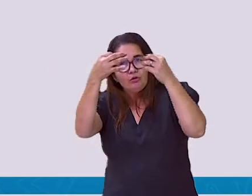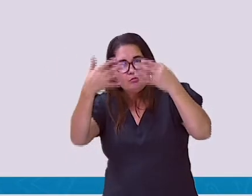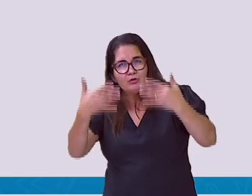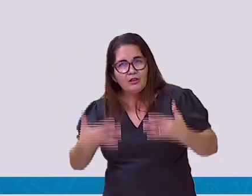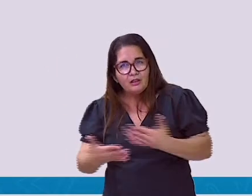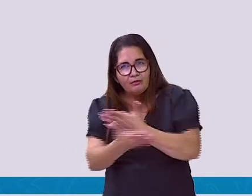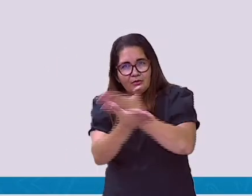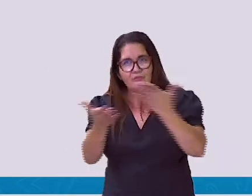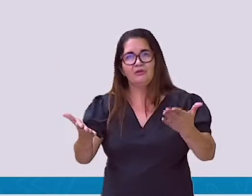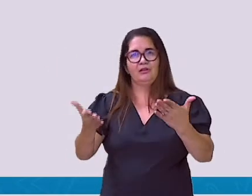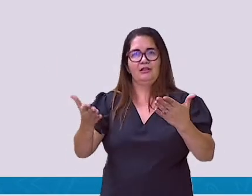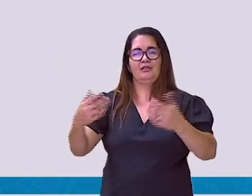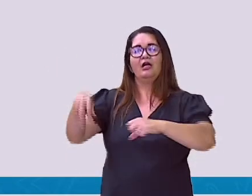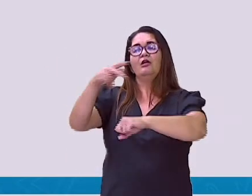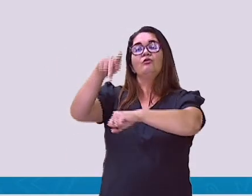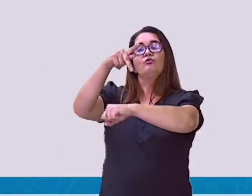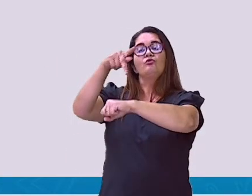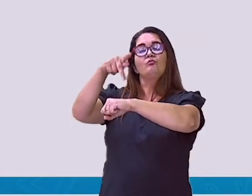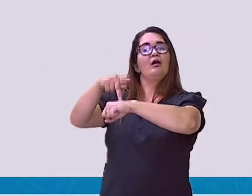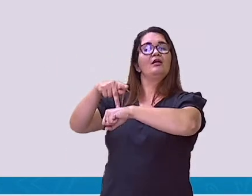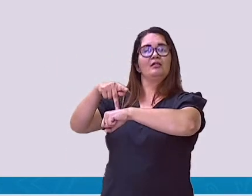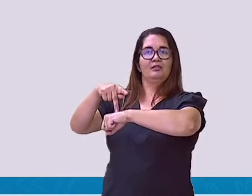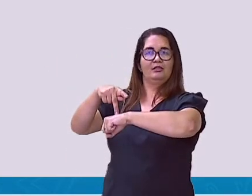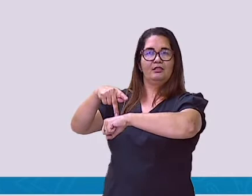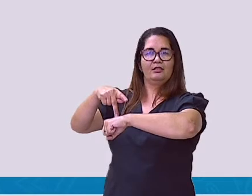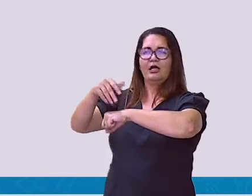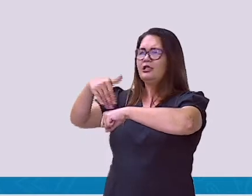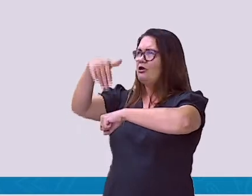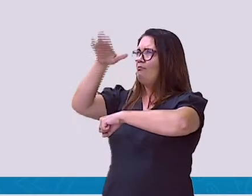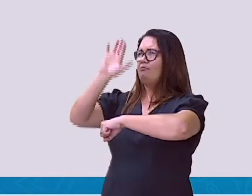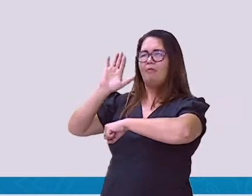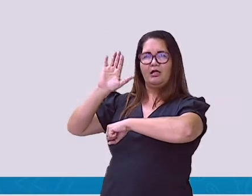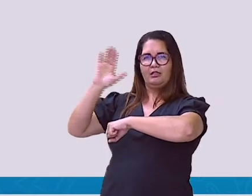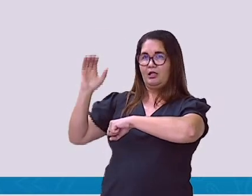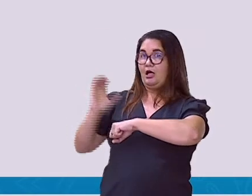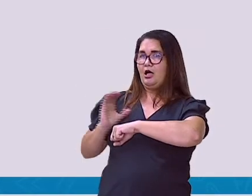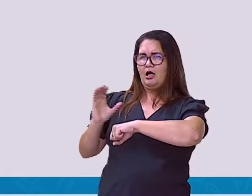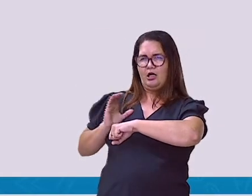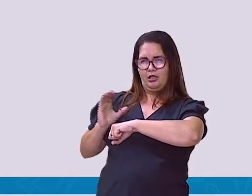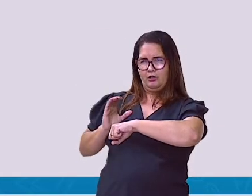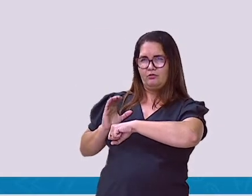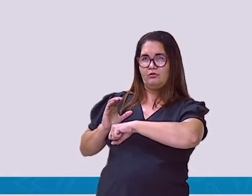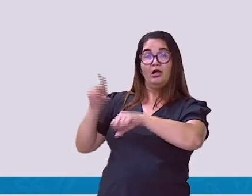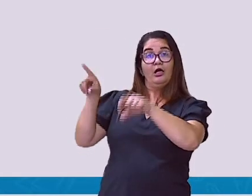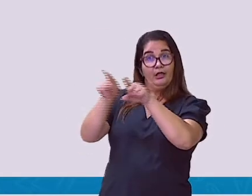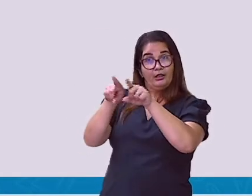têm uma maior importância no cenário mundial.